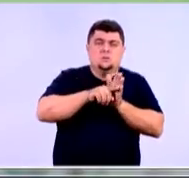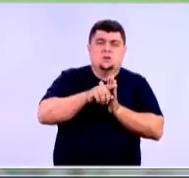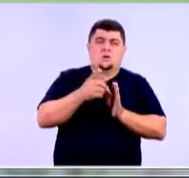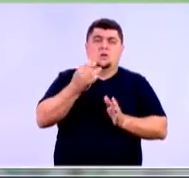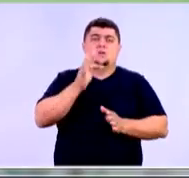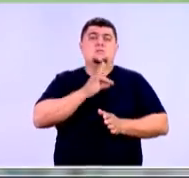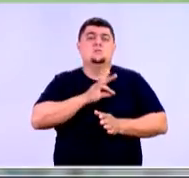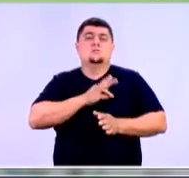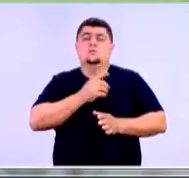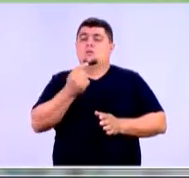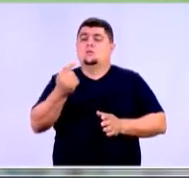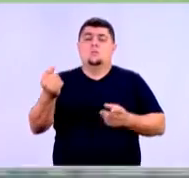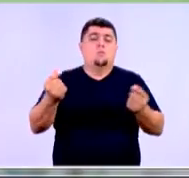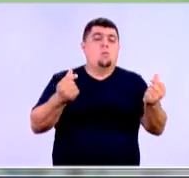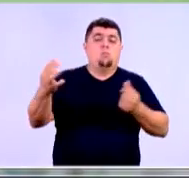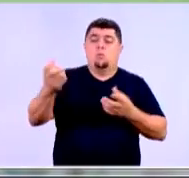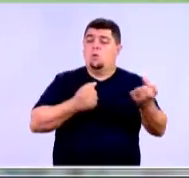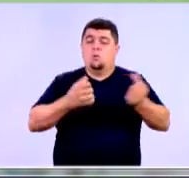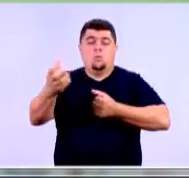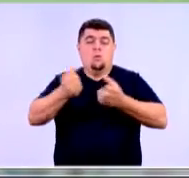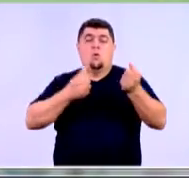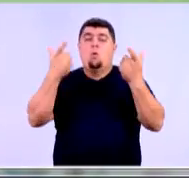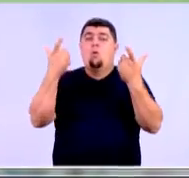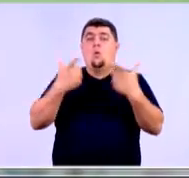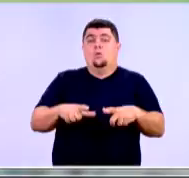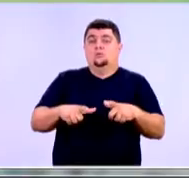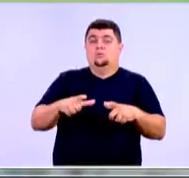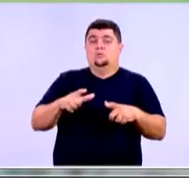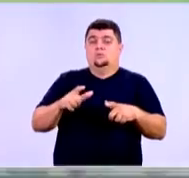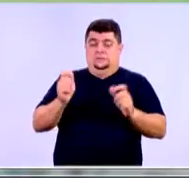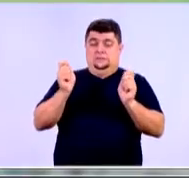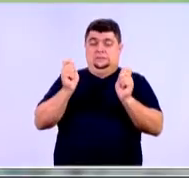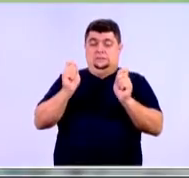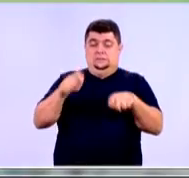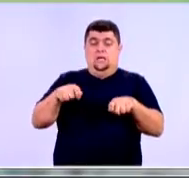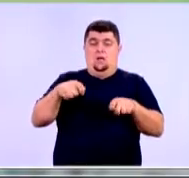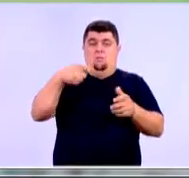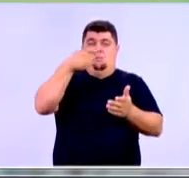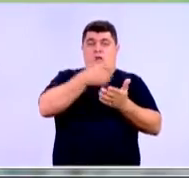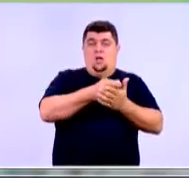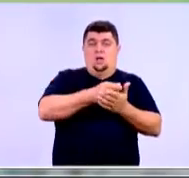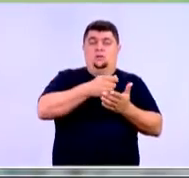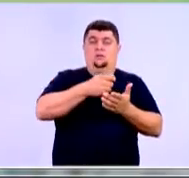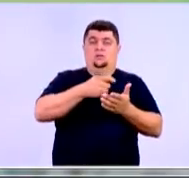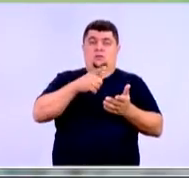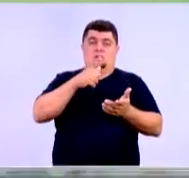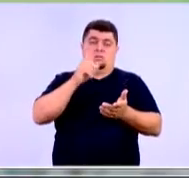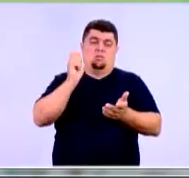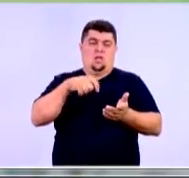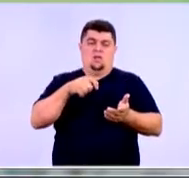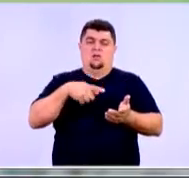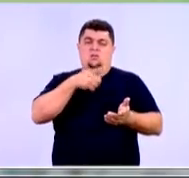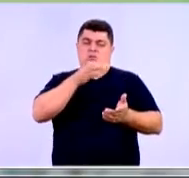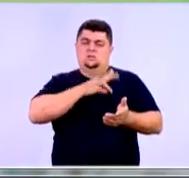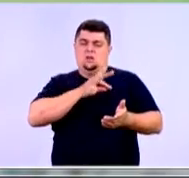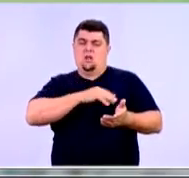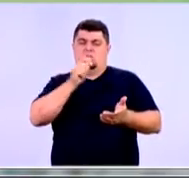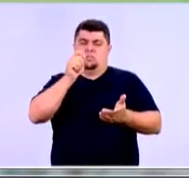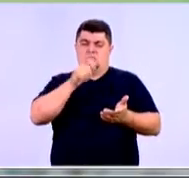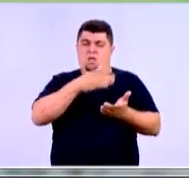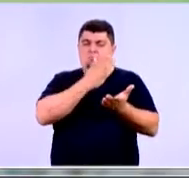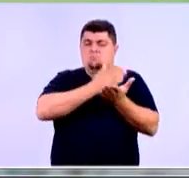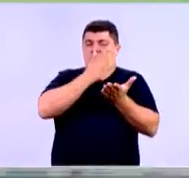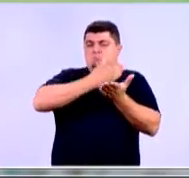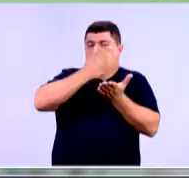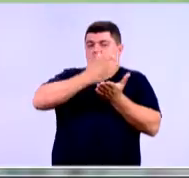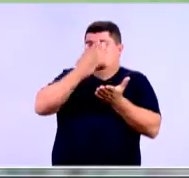mensais, que o captador possui, para a partir daí estipular prazos, taxas, entre outros. Isso